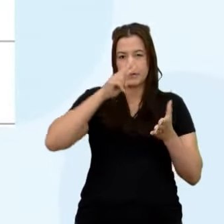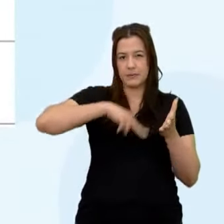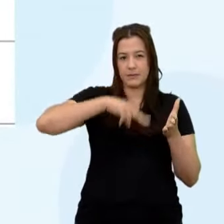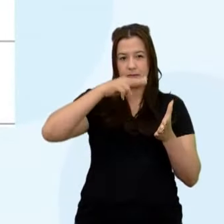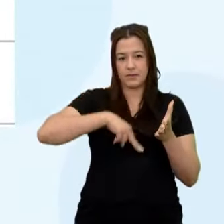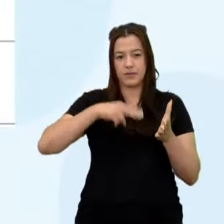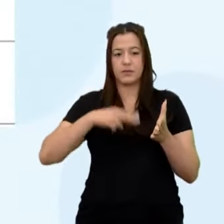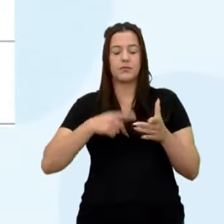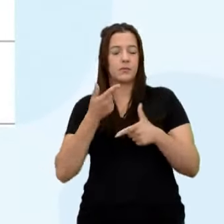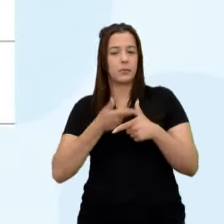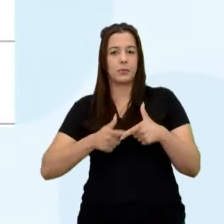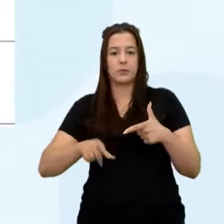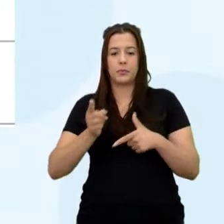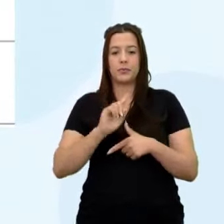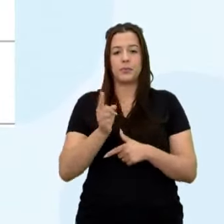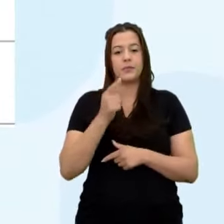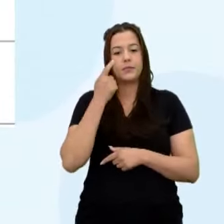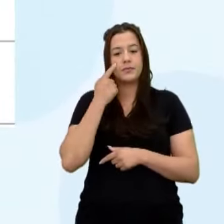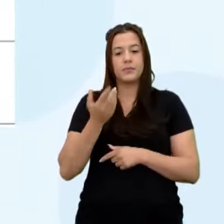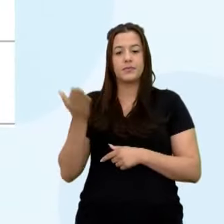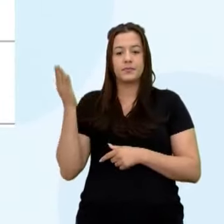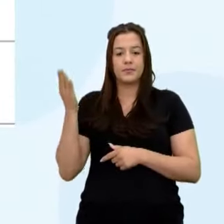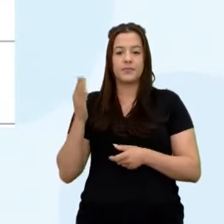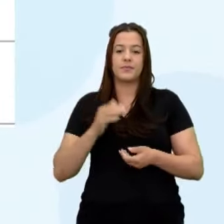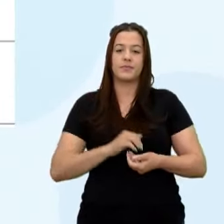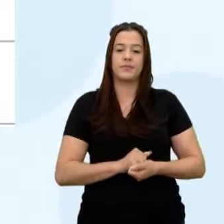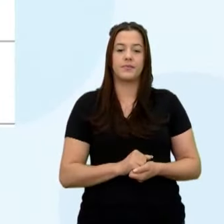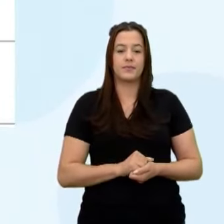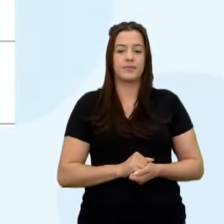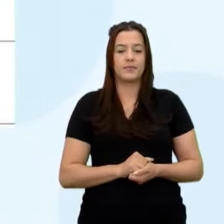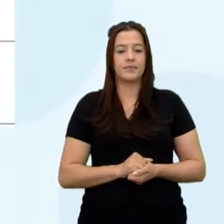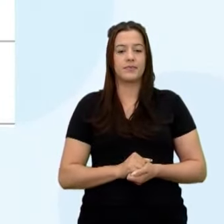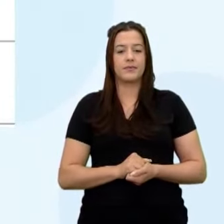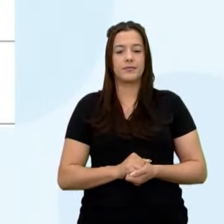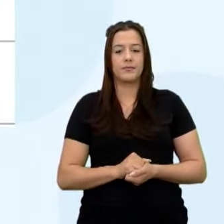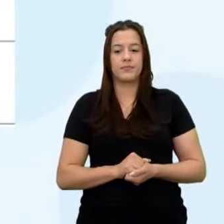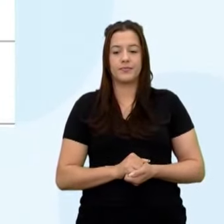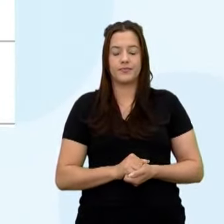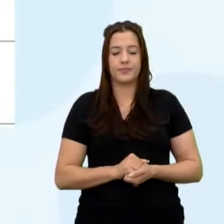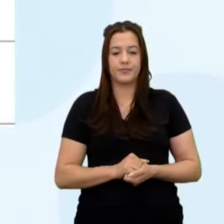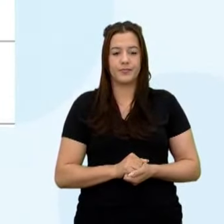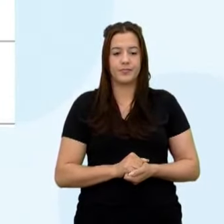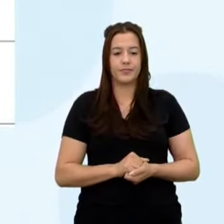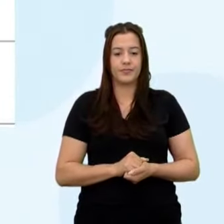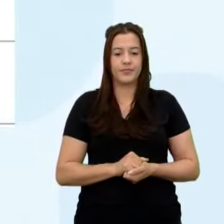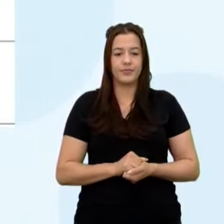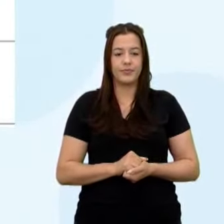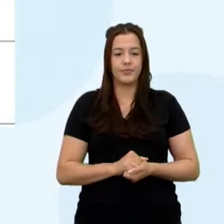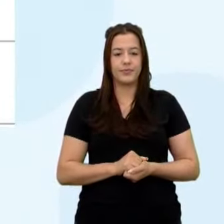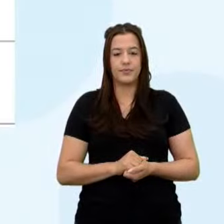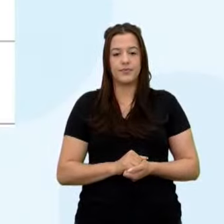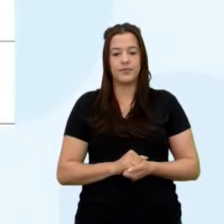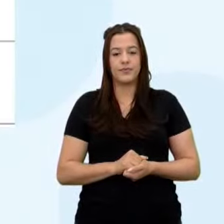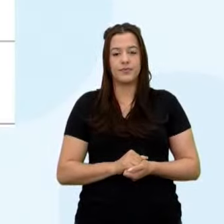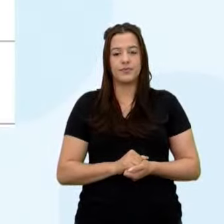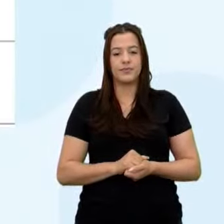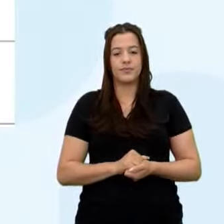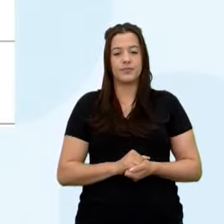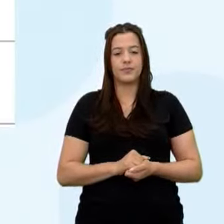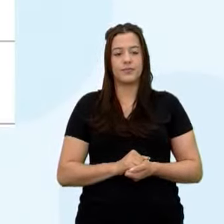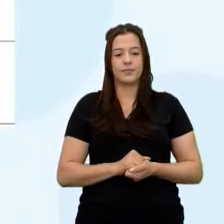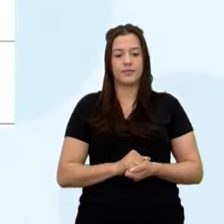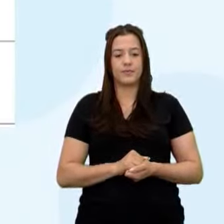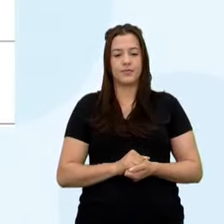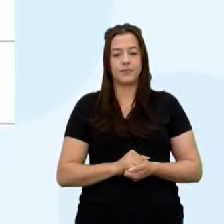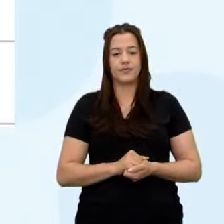No problems, let's make it big, but in English, right? So, what do you know about the planets? Have you studied any